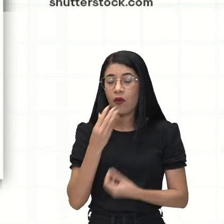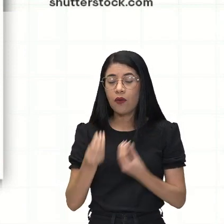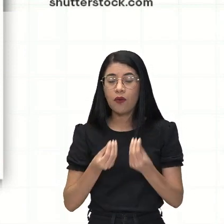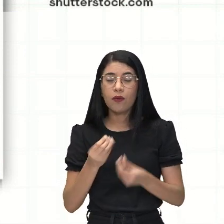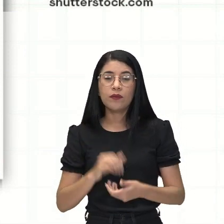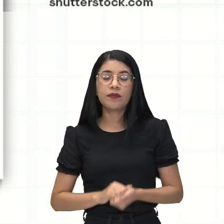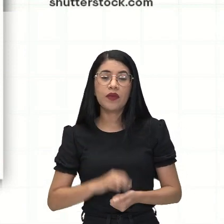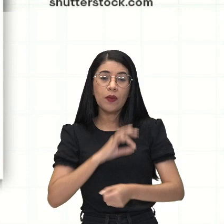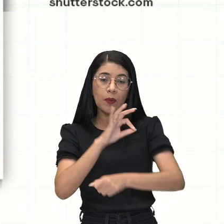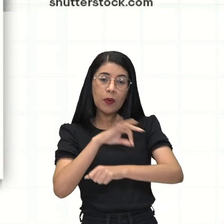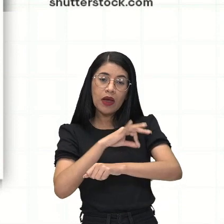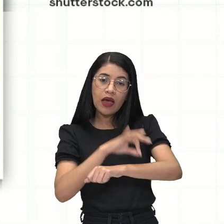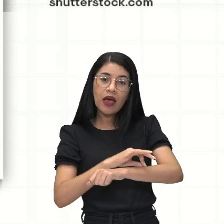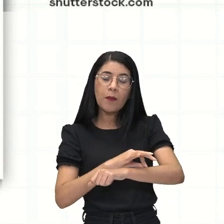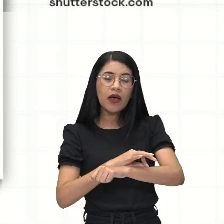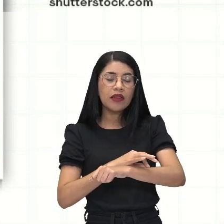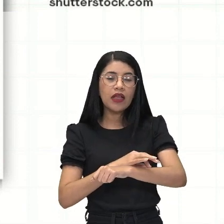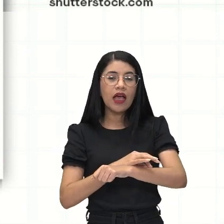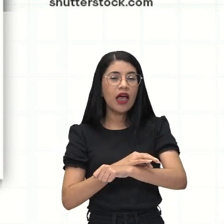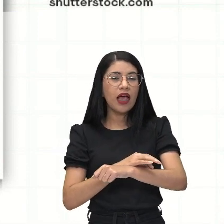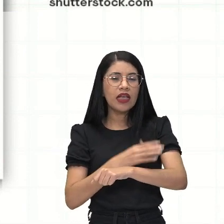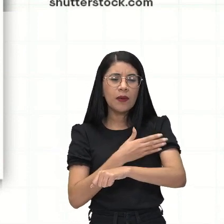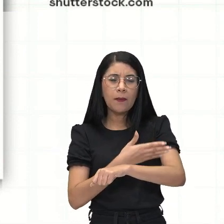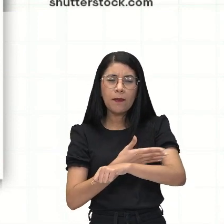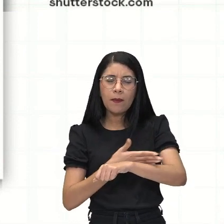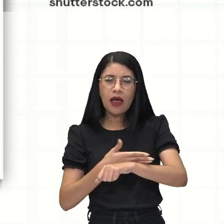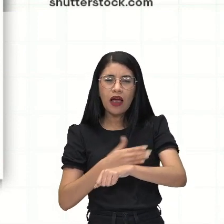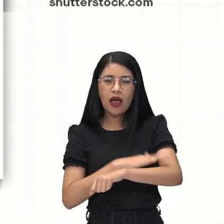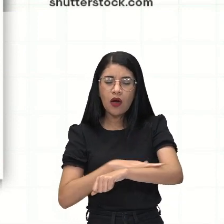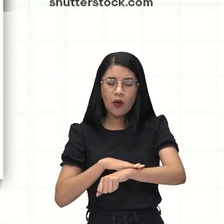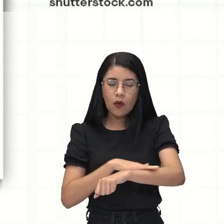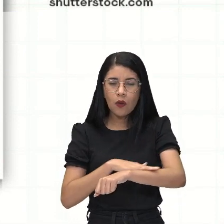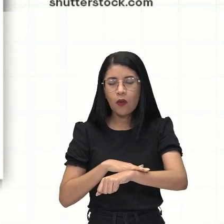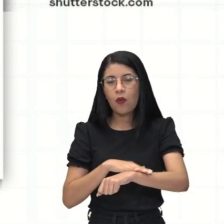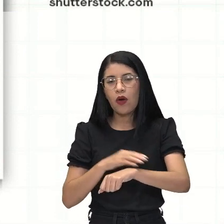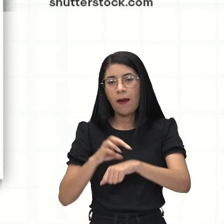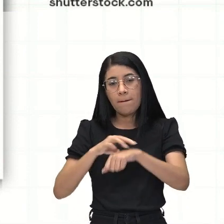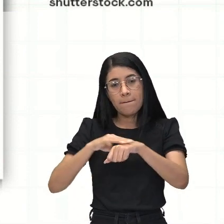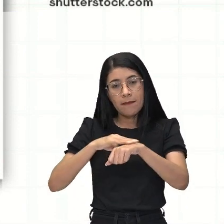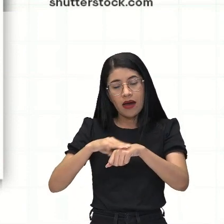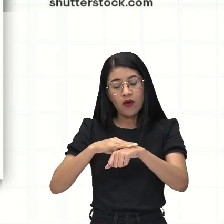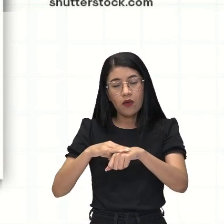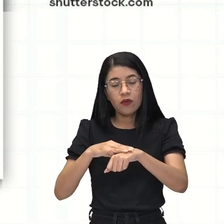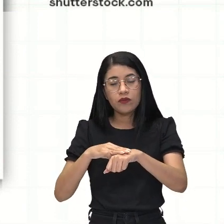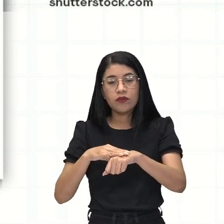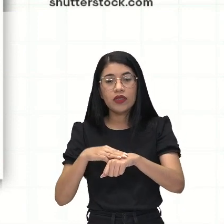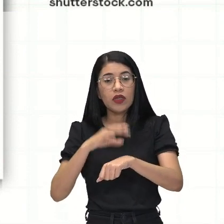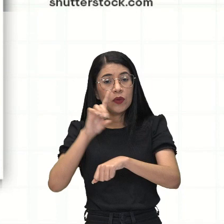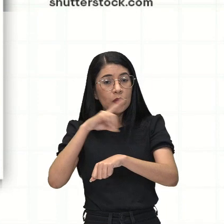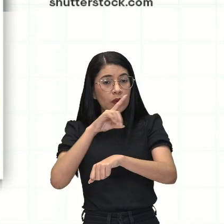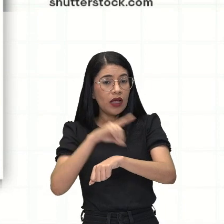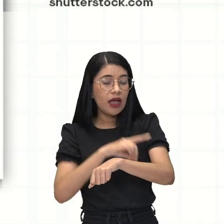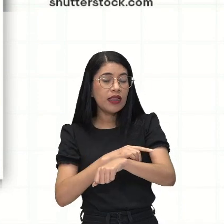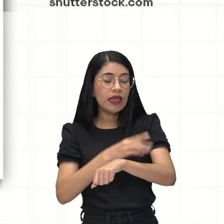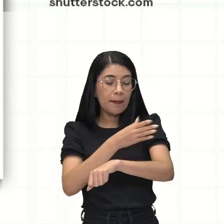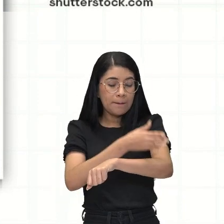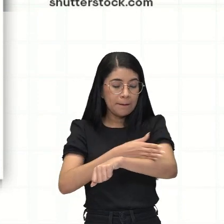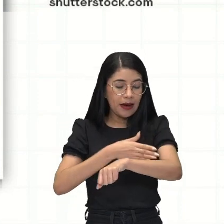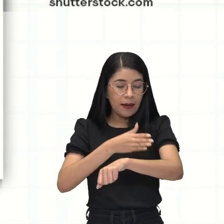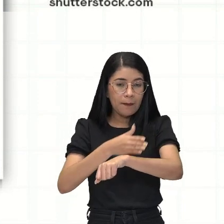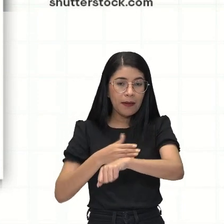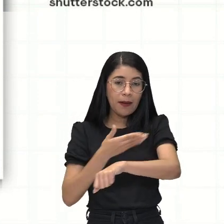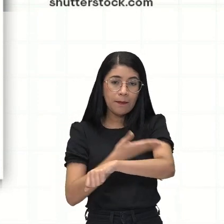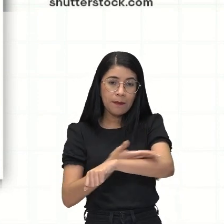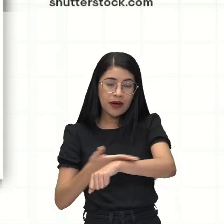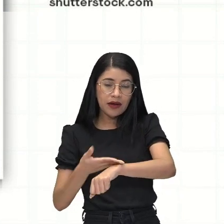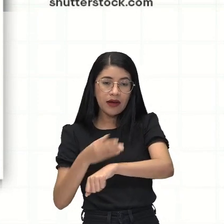tem um tom monocromático marrom, já o mosquito da dengue é aquele bem conhecido com o corpo preto com